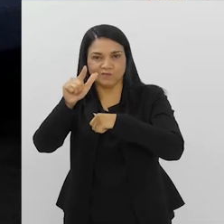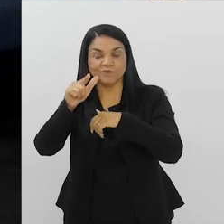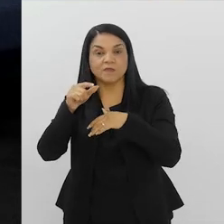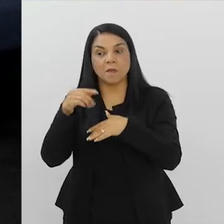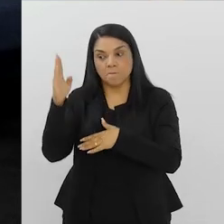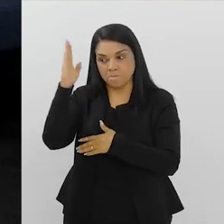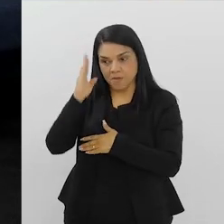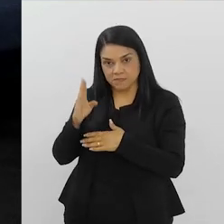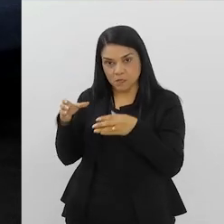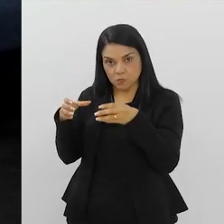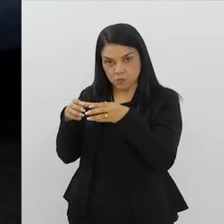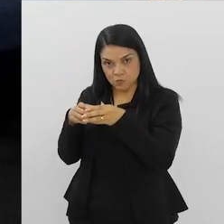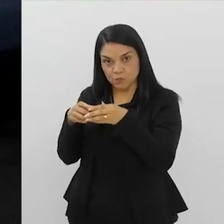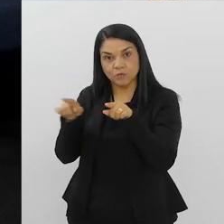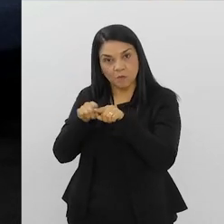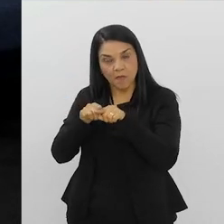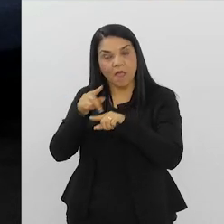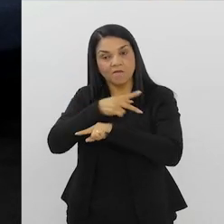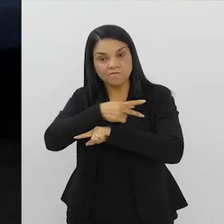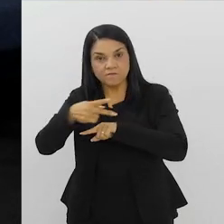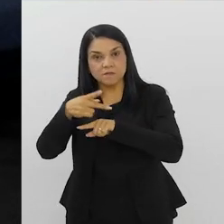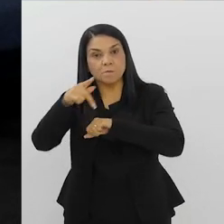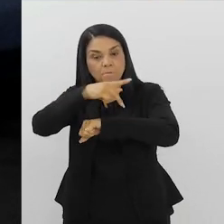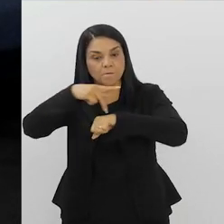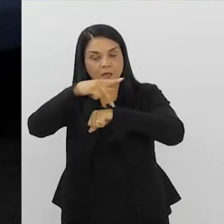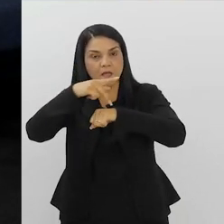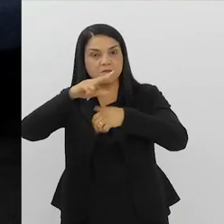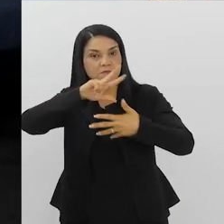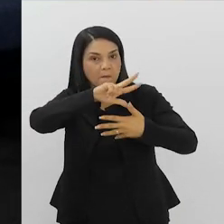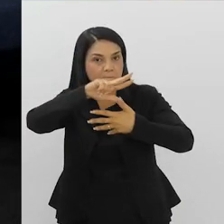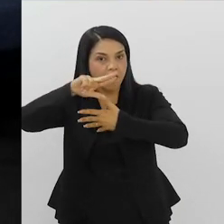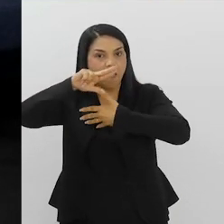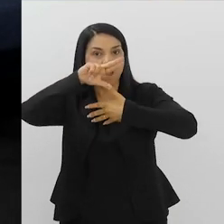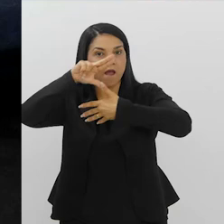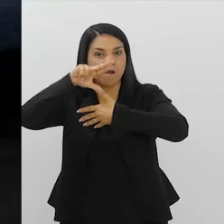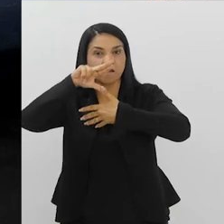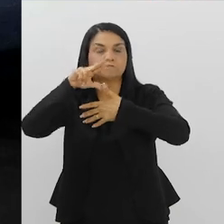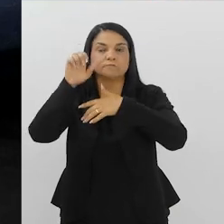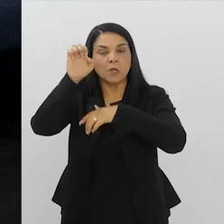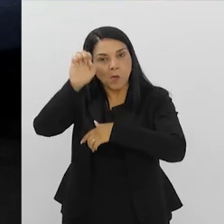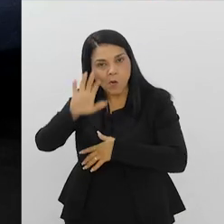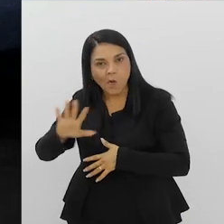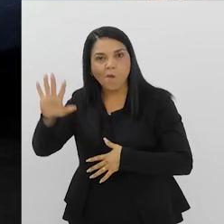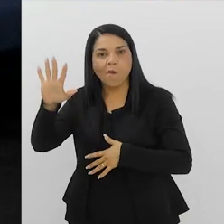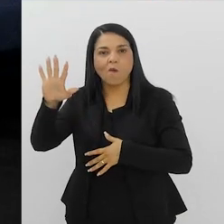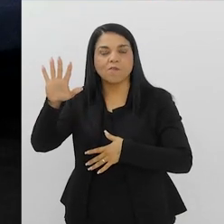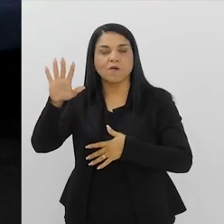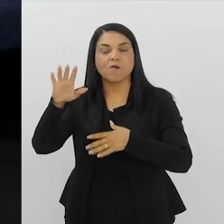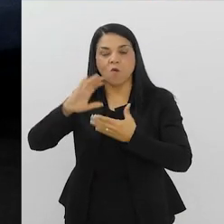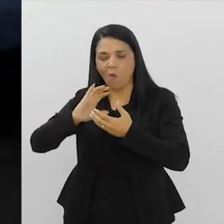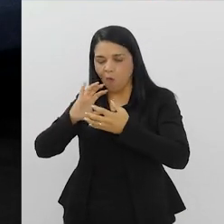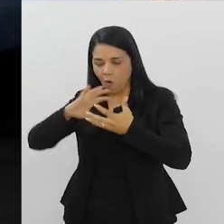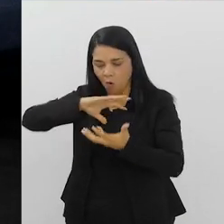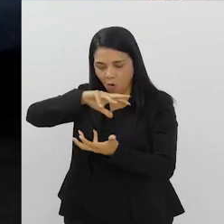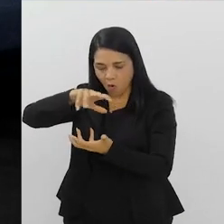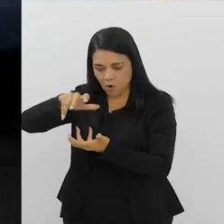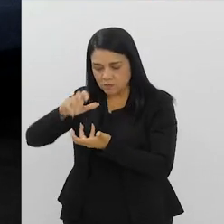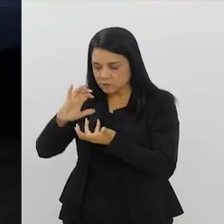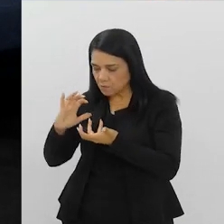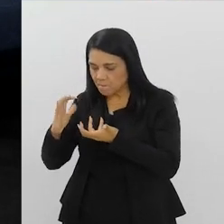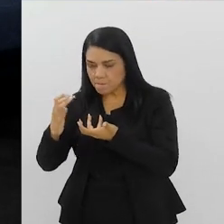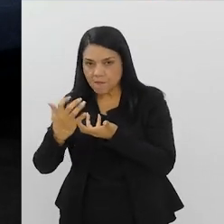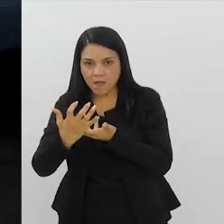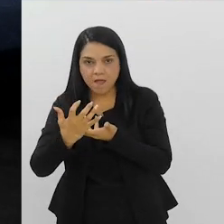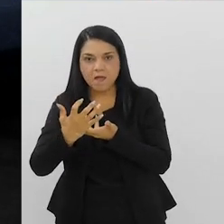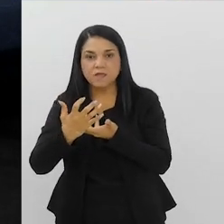próximo ajuda humanitária ajuda humanitária fantástica então eu o eu eu acho que é o ícone da igreja que eu poderia falar assim